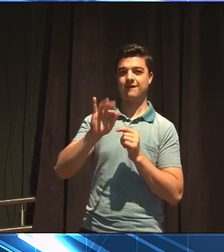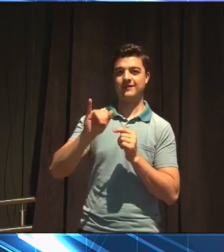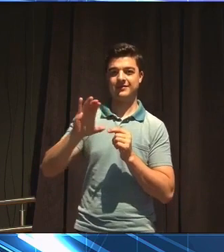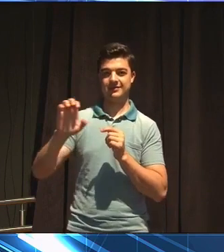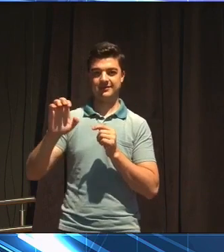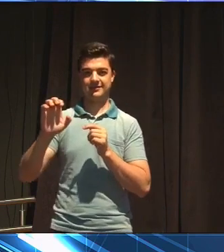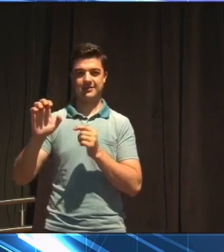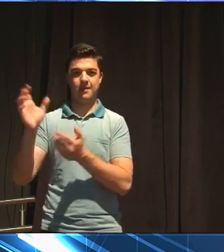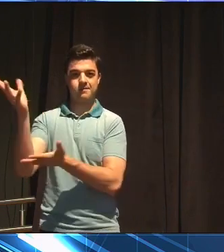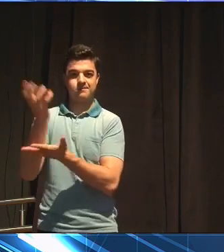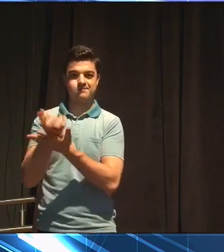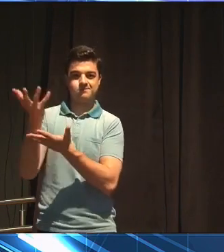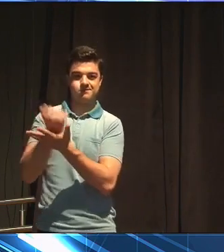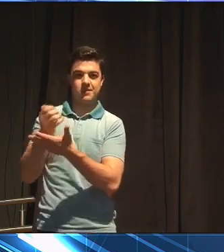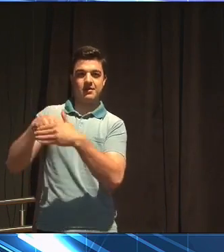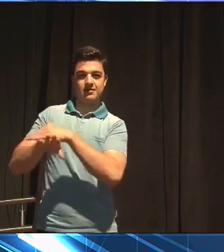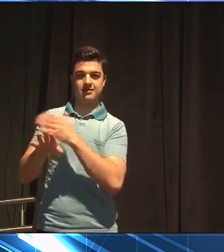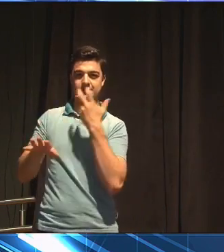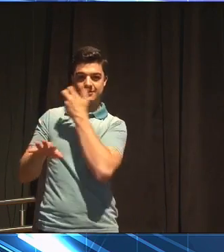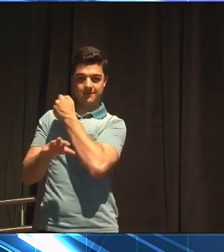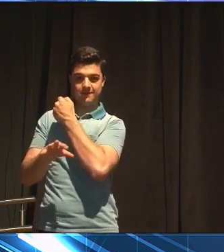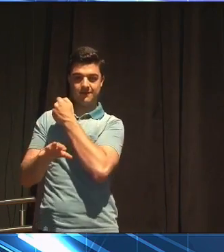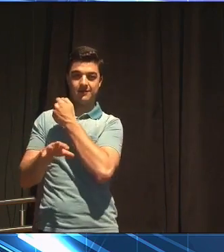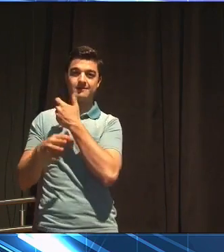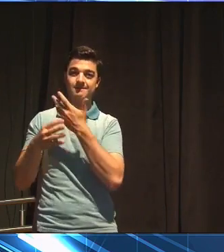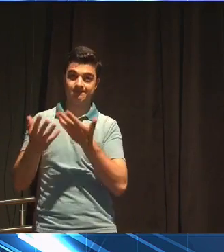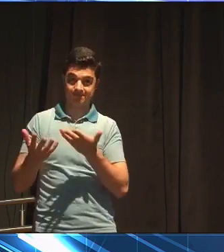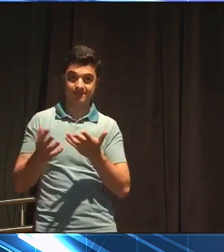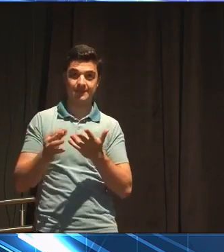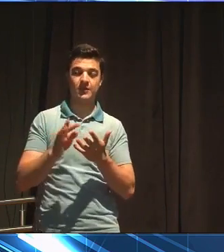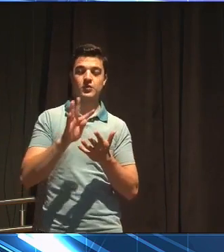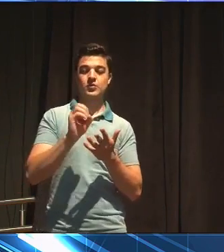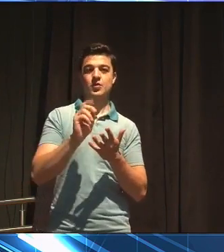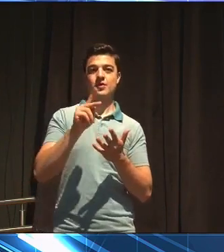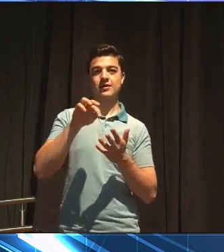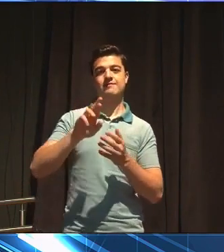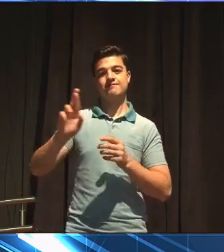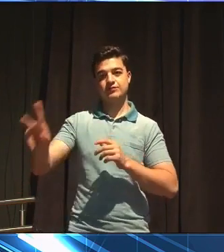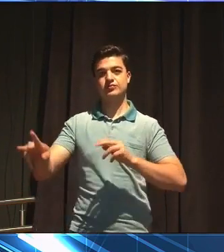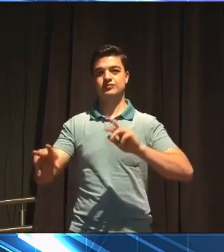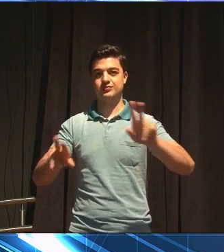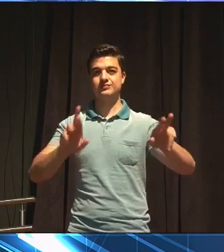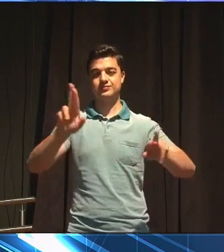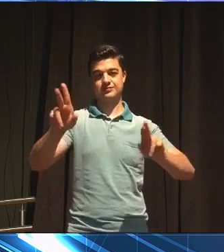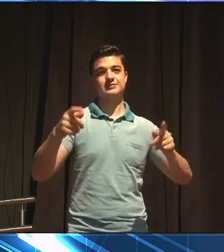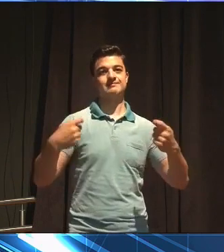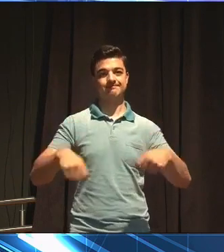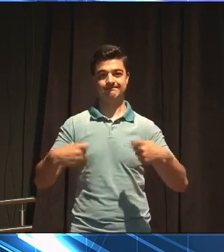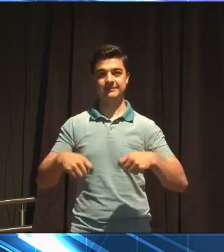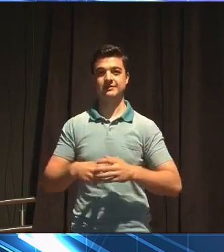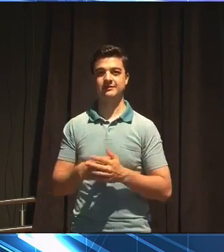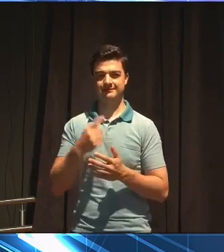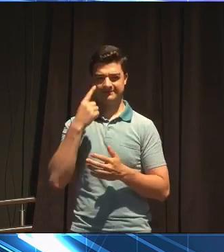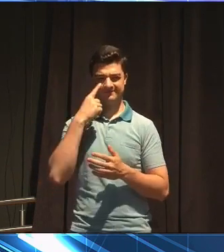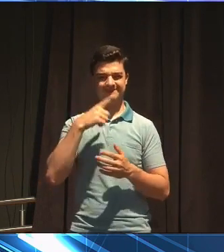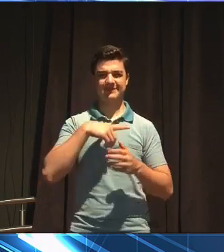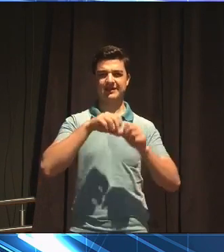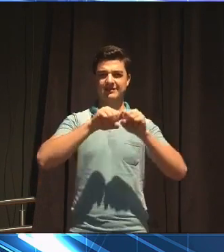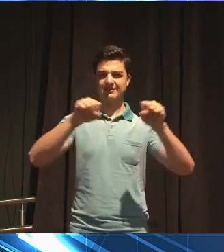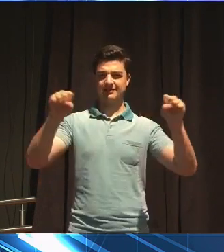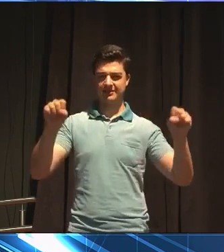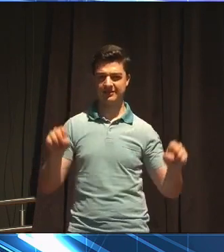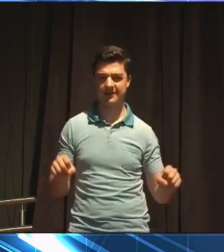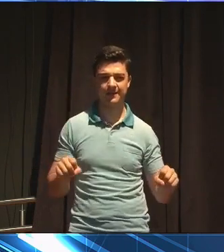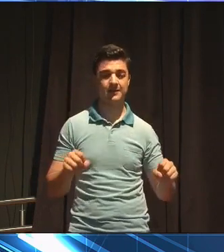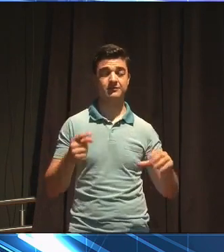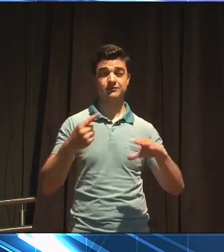tem um token diferente. Então, perceba que, a partir do momento que eu começo a ter um ecossistema